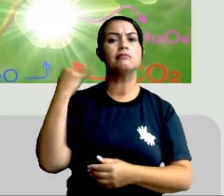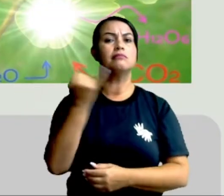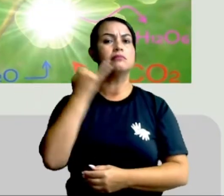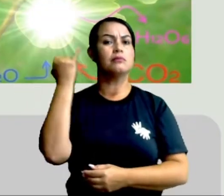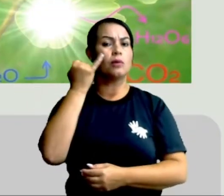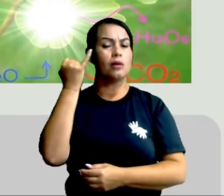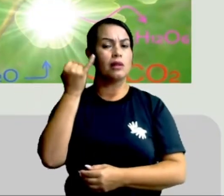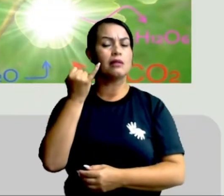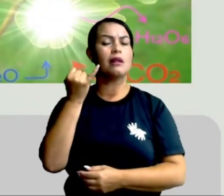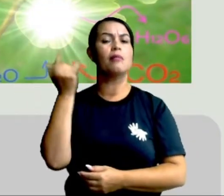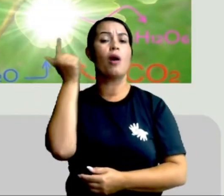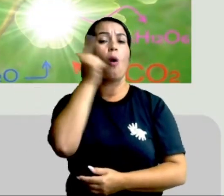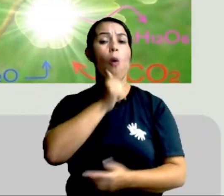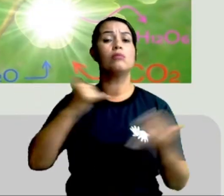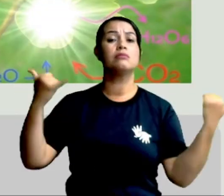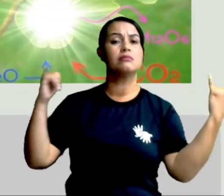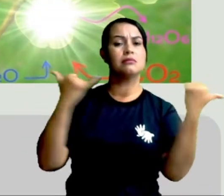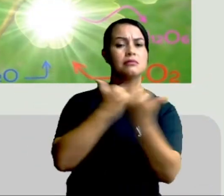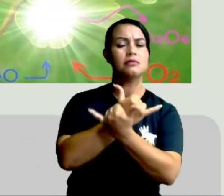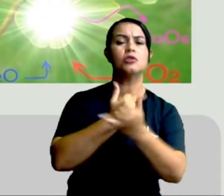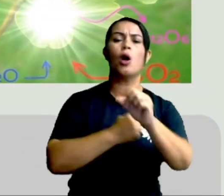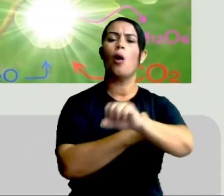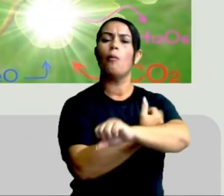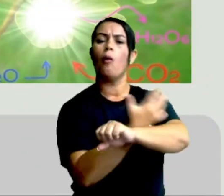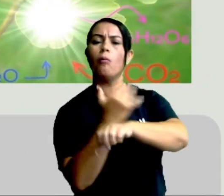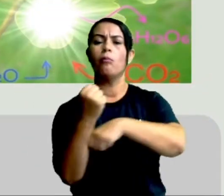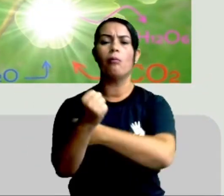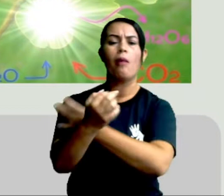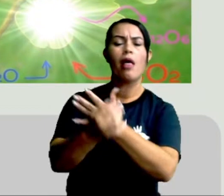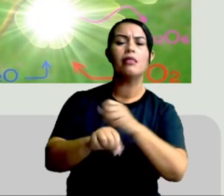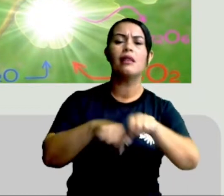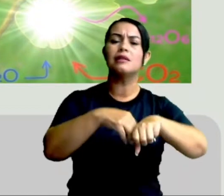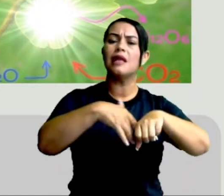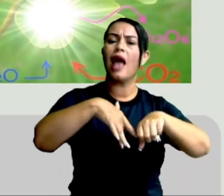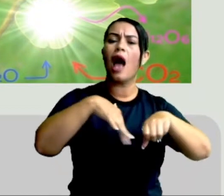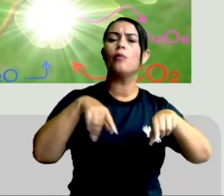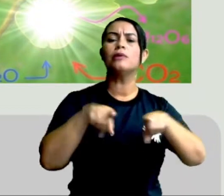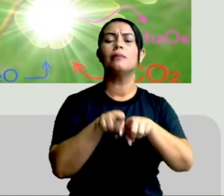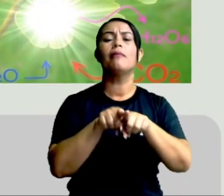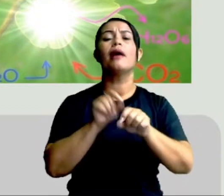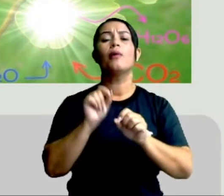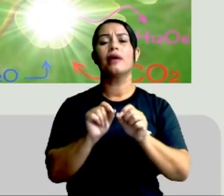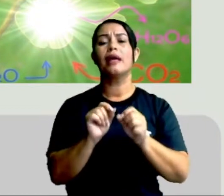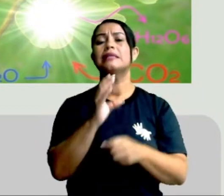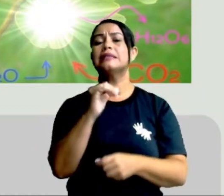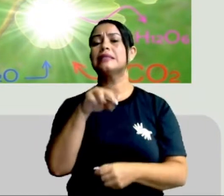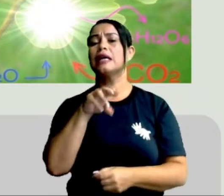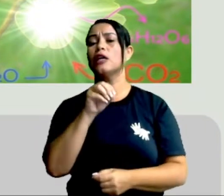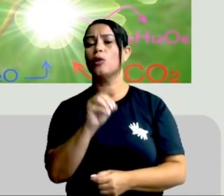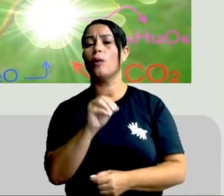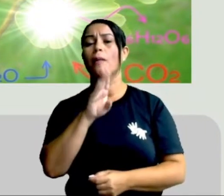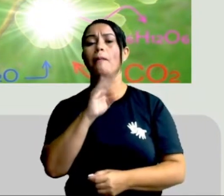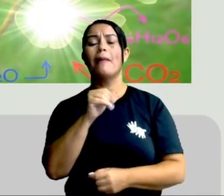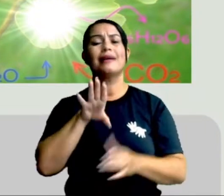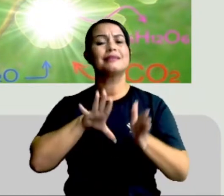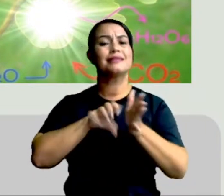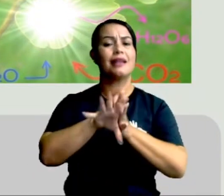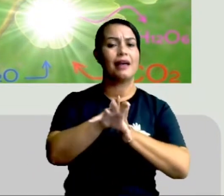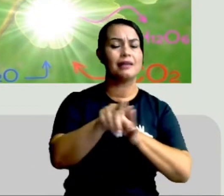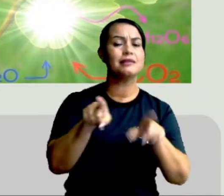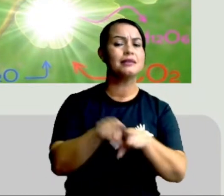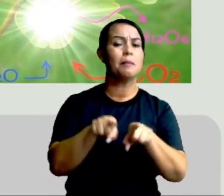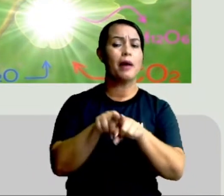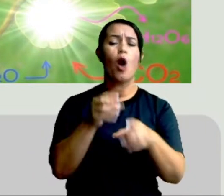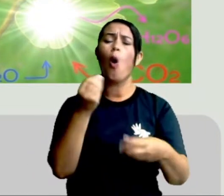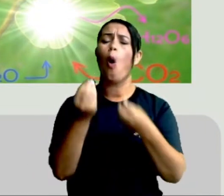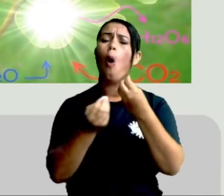a obtenção de energia por plantas, algas e cianobactérias, tá certo? Por esses componentes. Como é